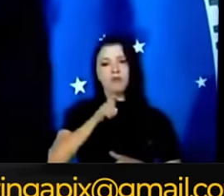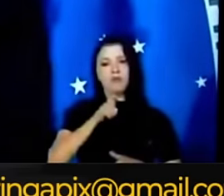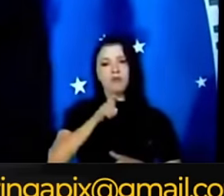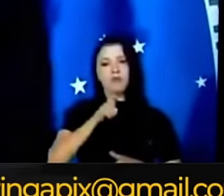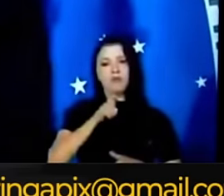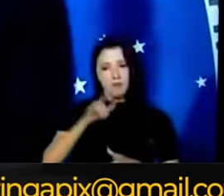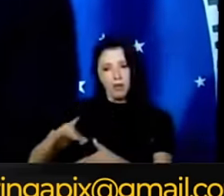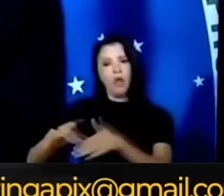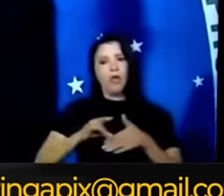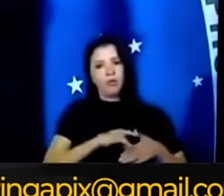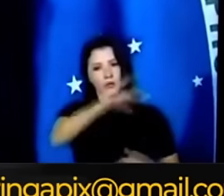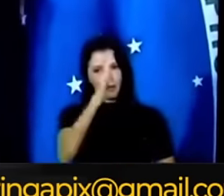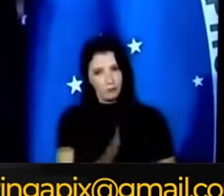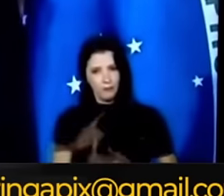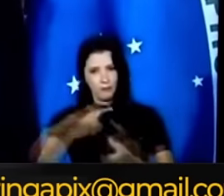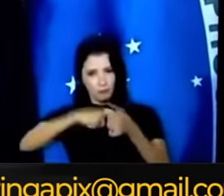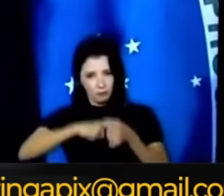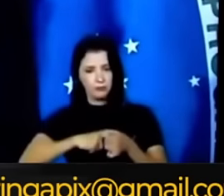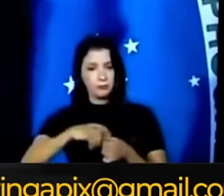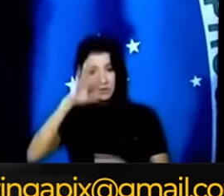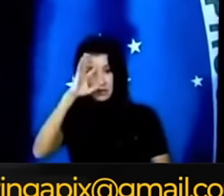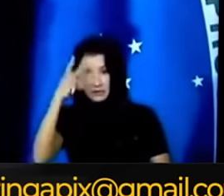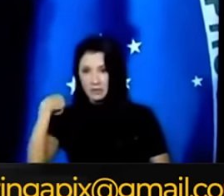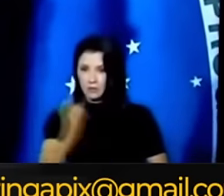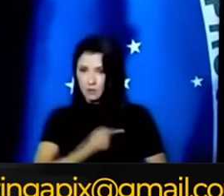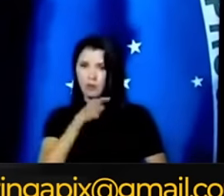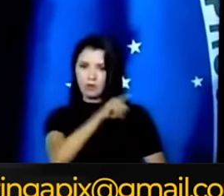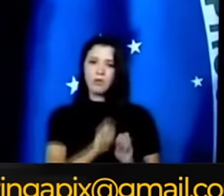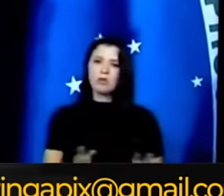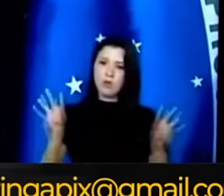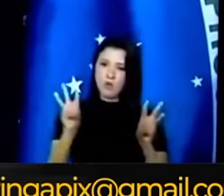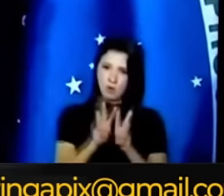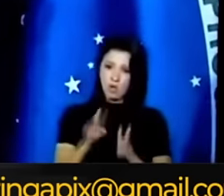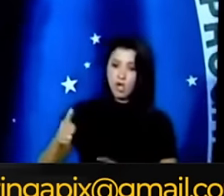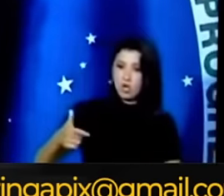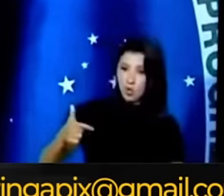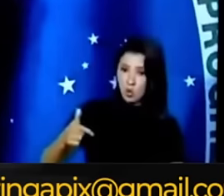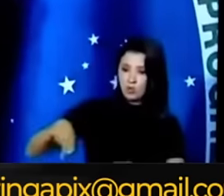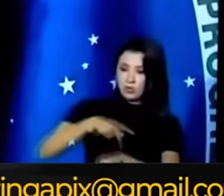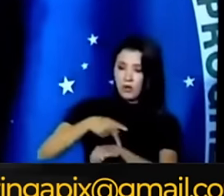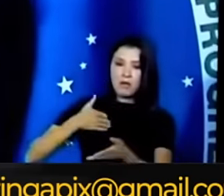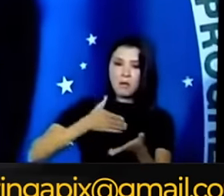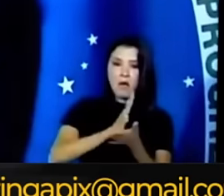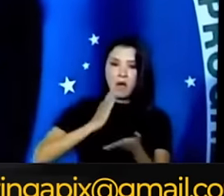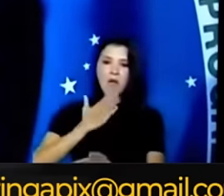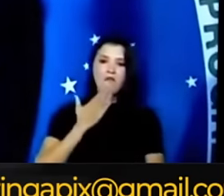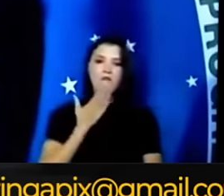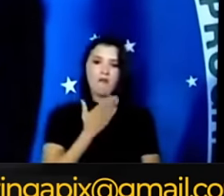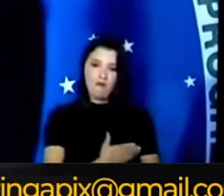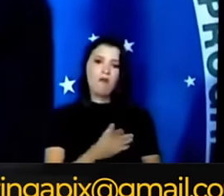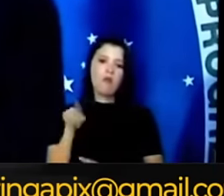fala tá essa decisão na ONU foi aprovada por 12 países que faziam parte do Conselho de